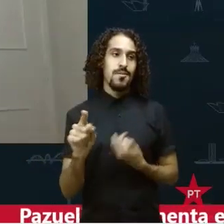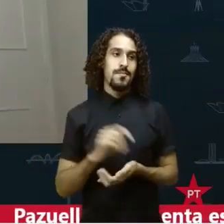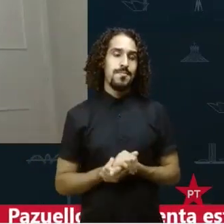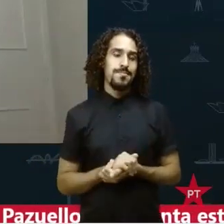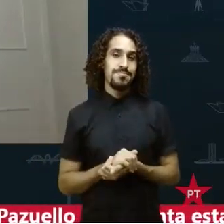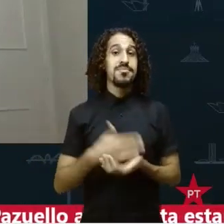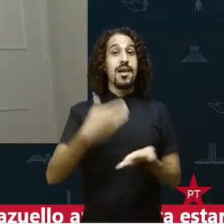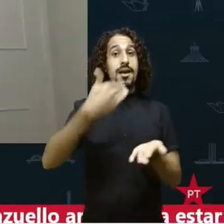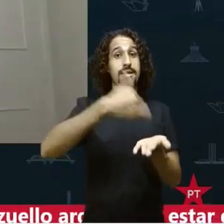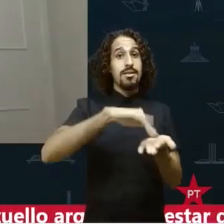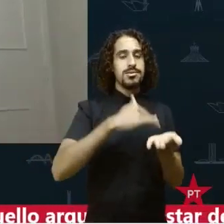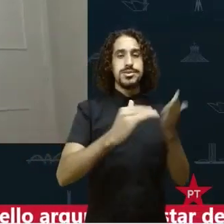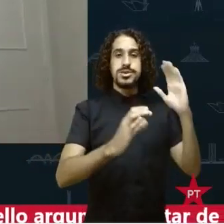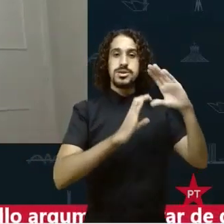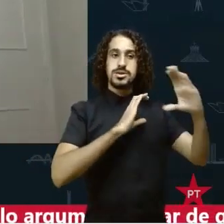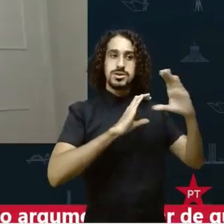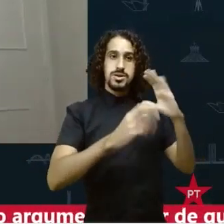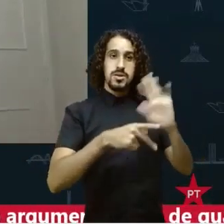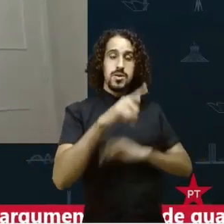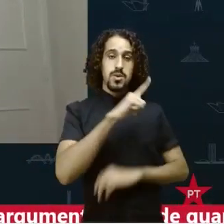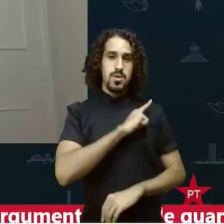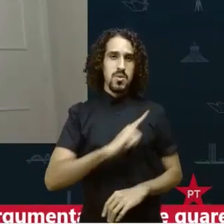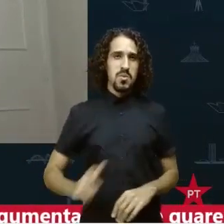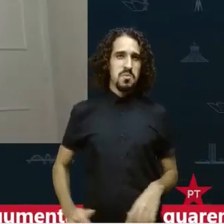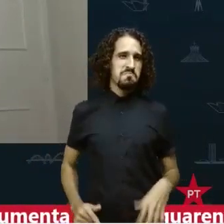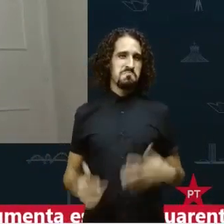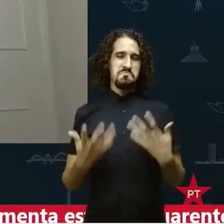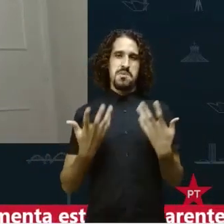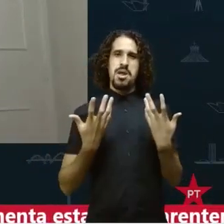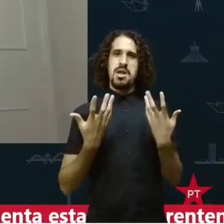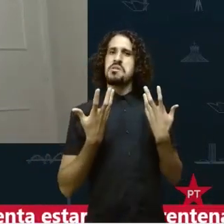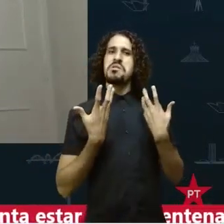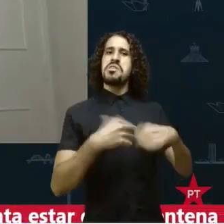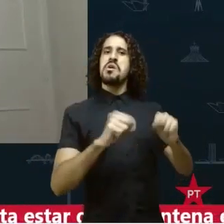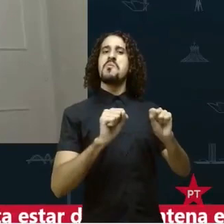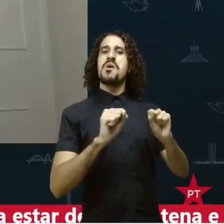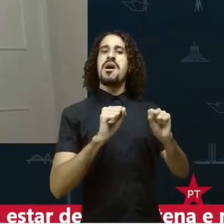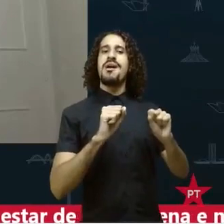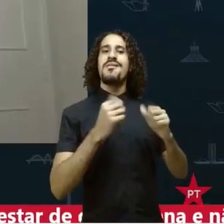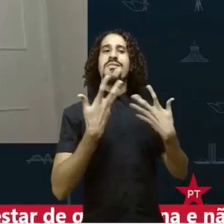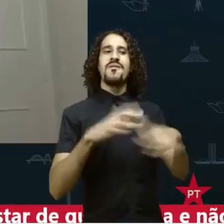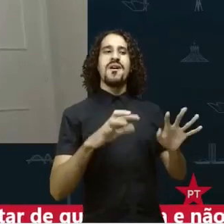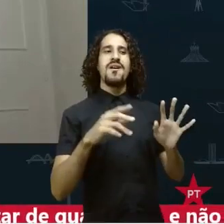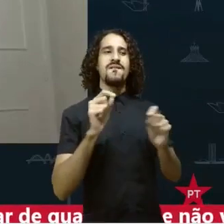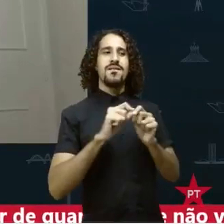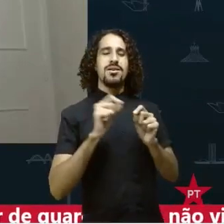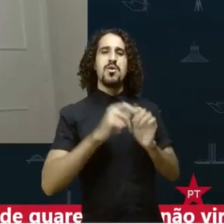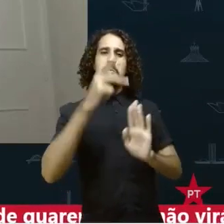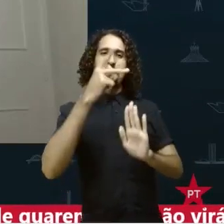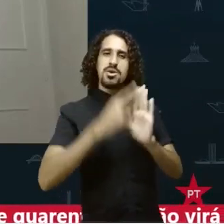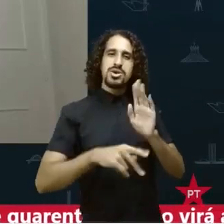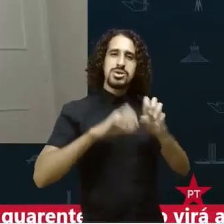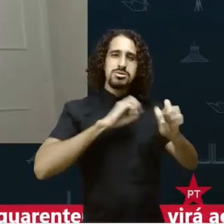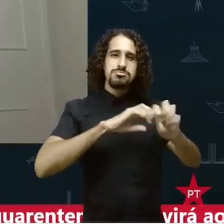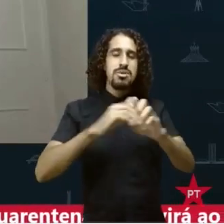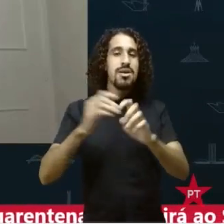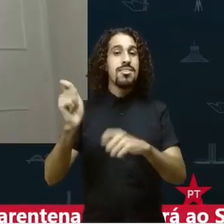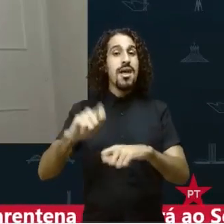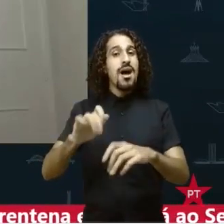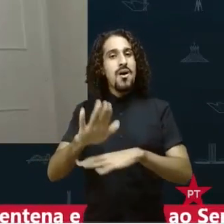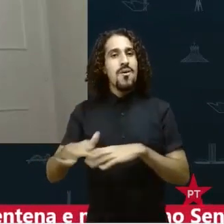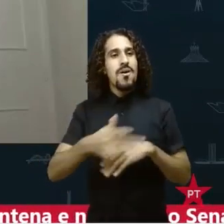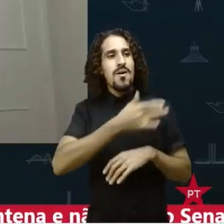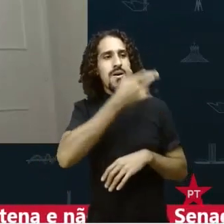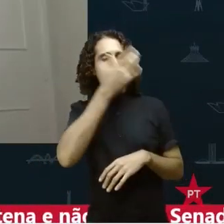a Secretaria de Comunicação do governo se recusou a fazer qualquer campanha educativa que pudesse ajudar as